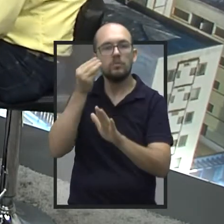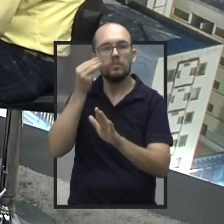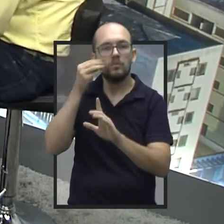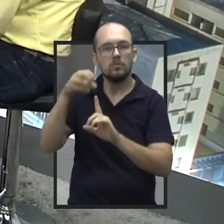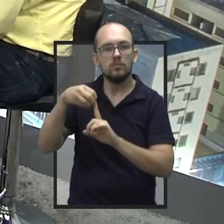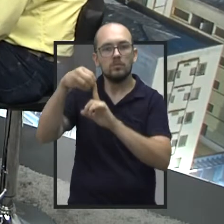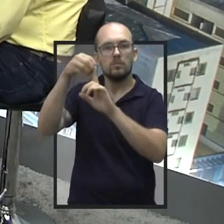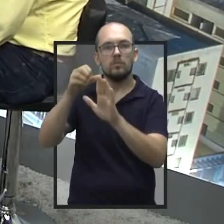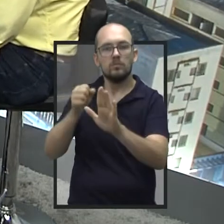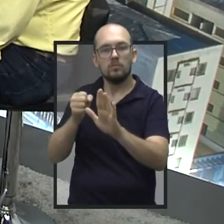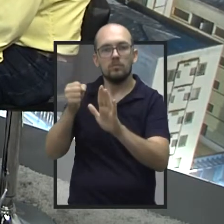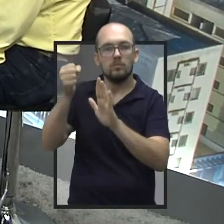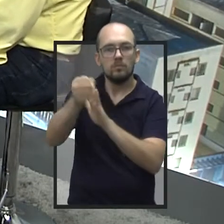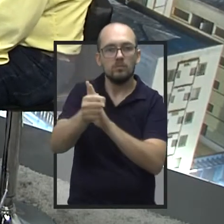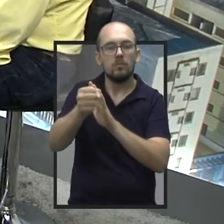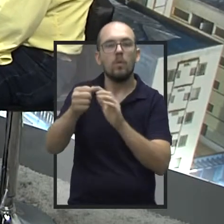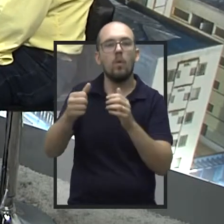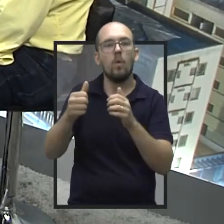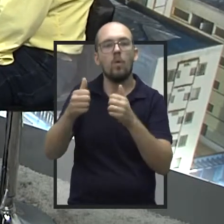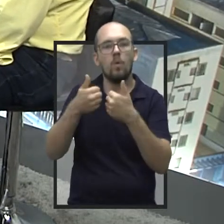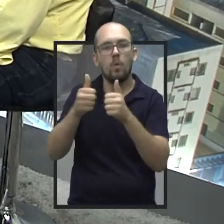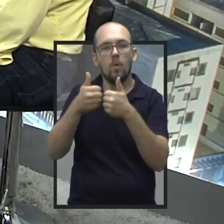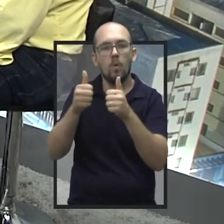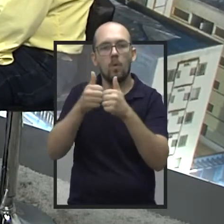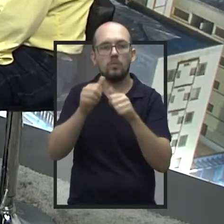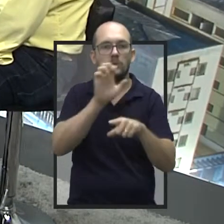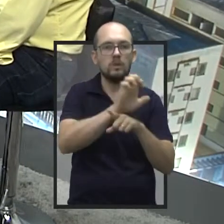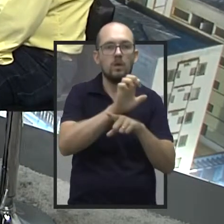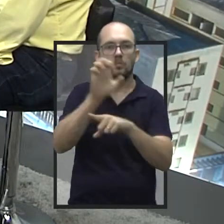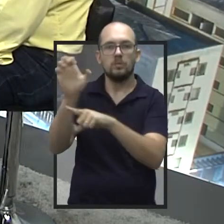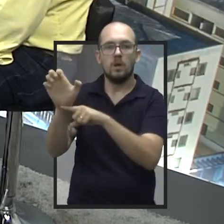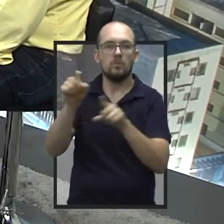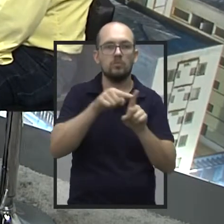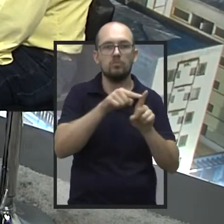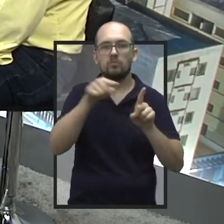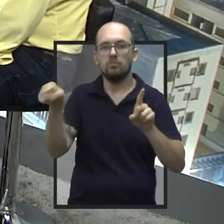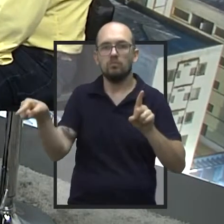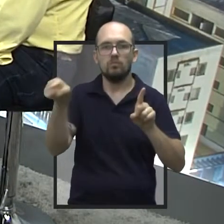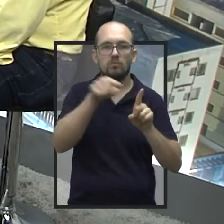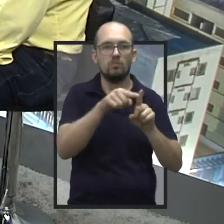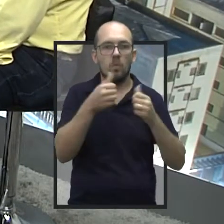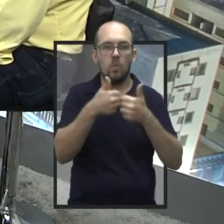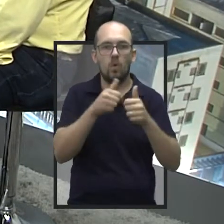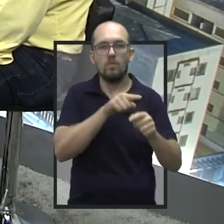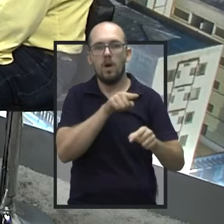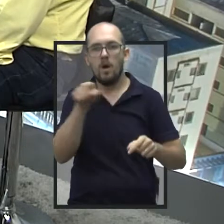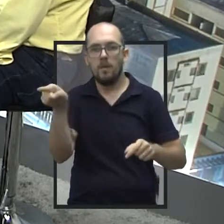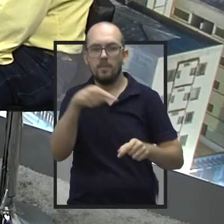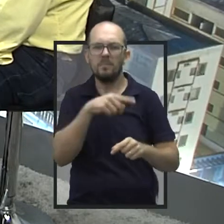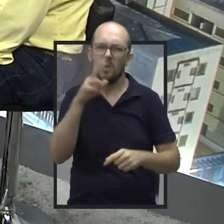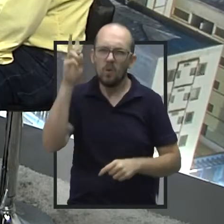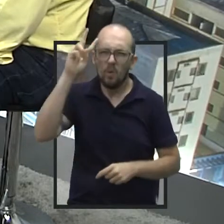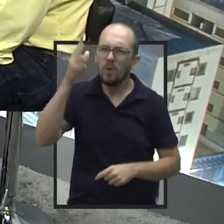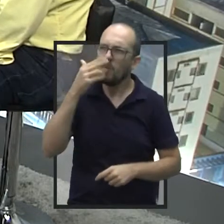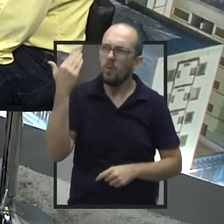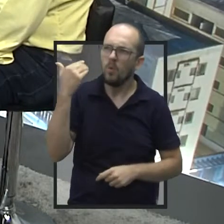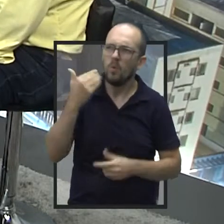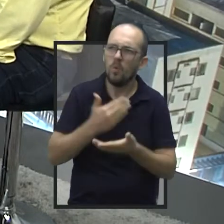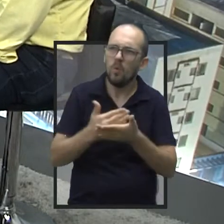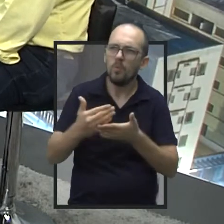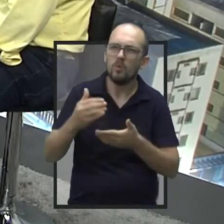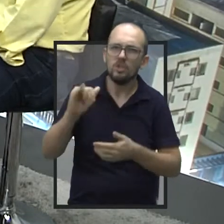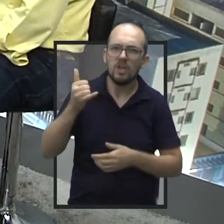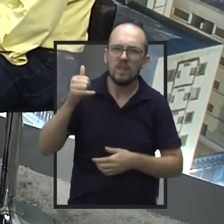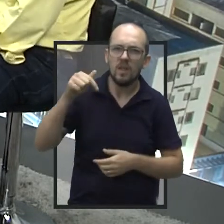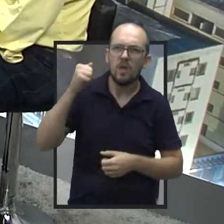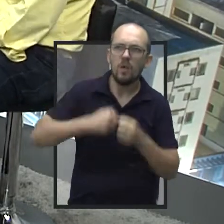no transporte rodoviário interestadual. Eu lembro que a gente comentou sobre esse projeto, acho que no primeiro Fala Vereador deste ano, não foi? Foi.